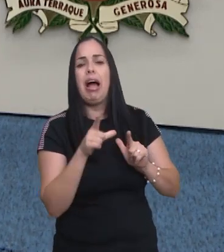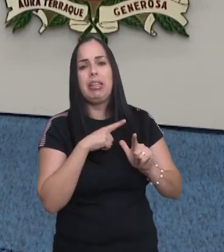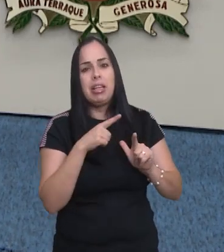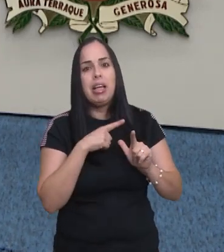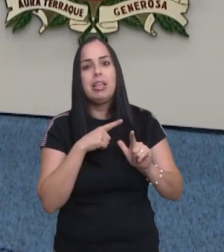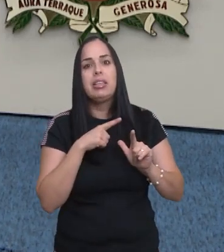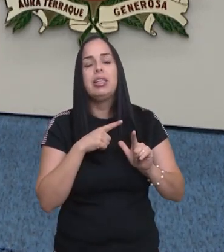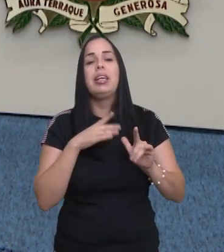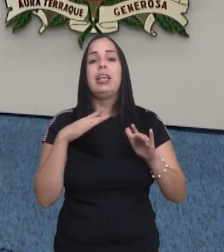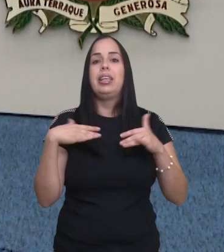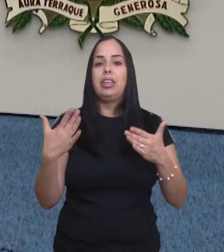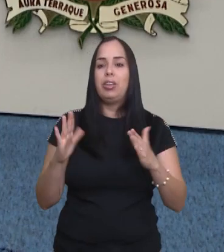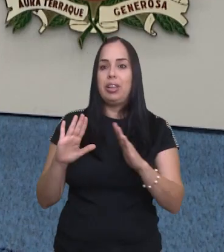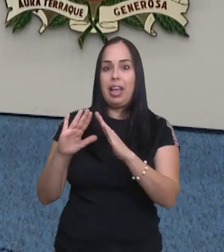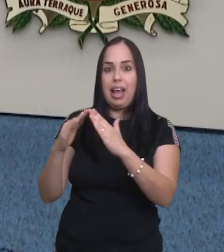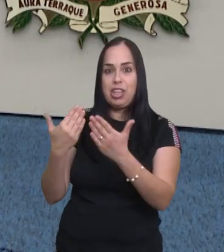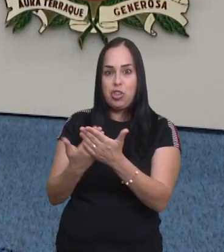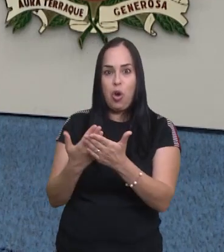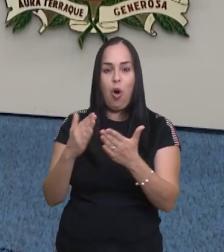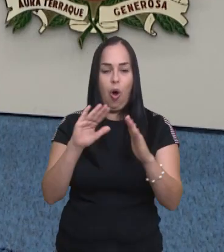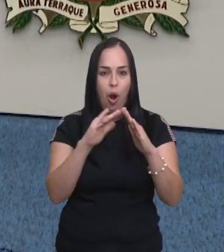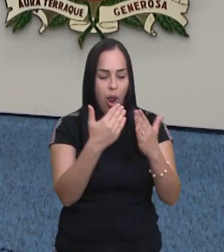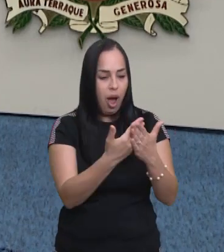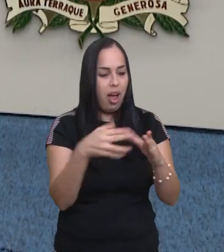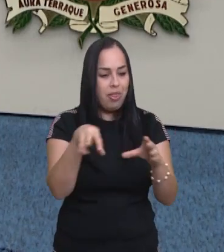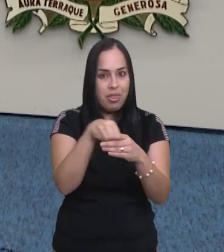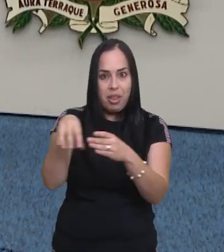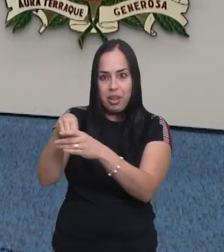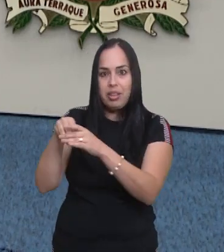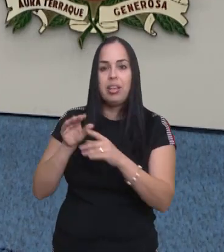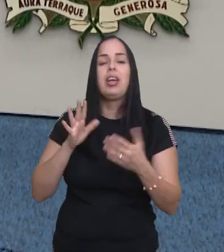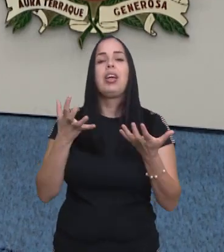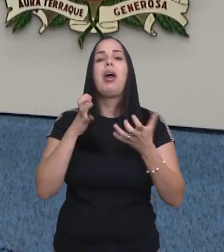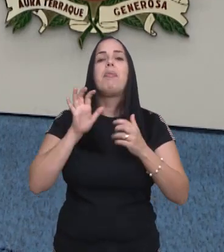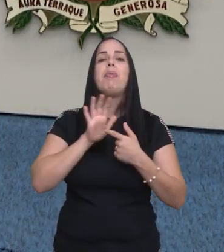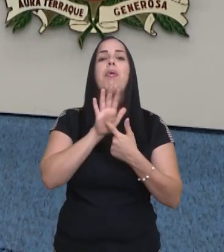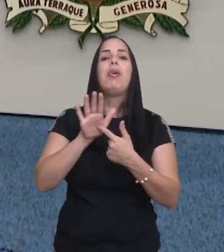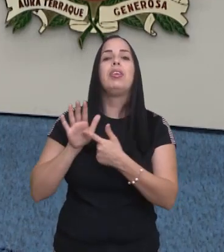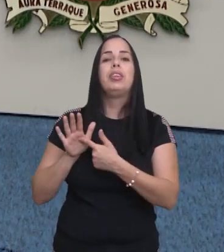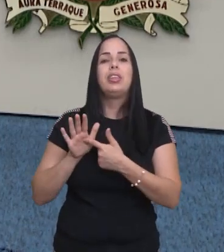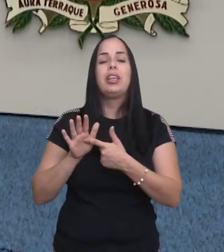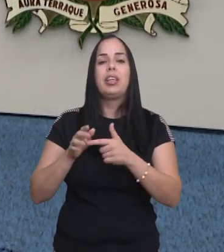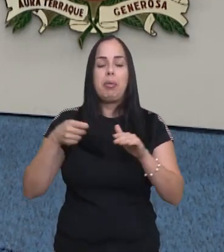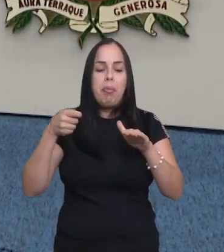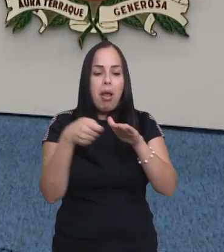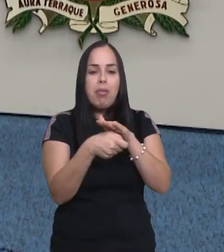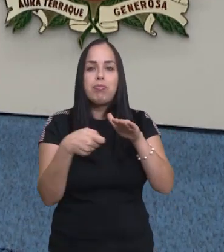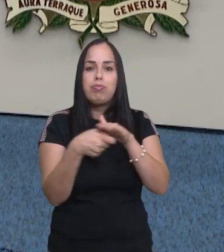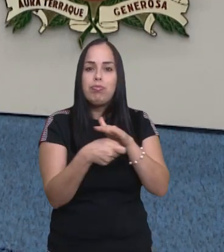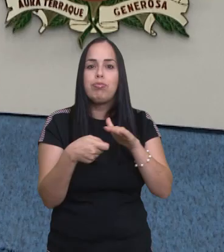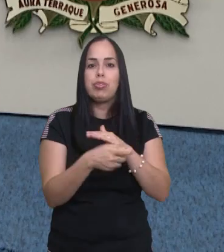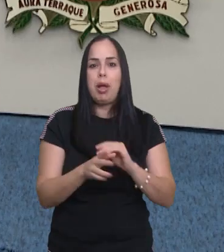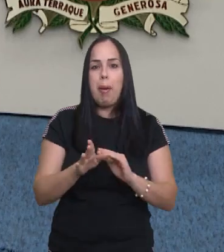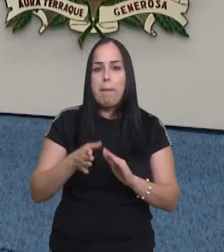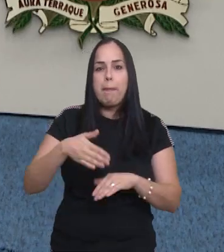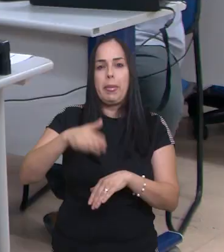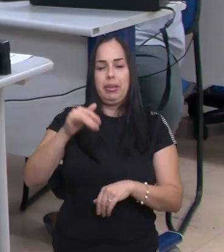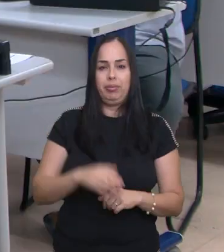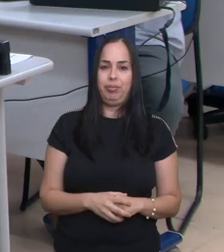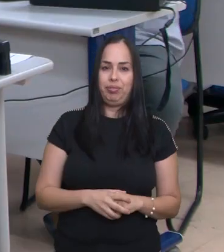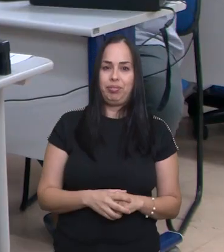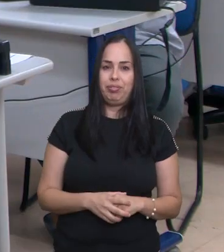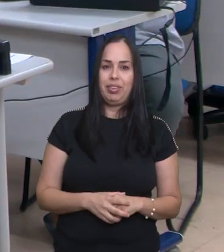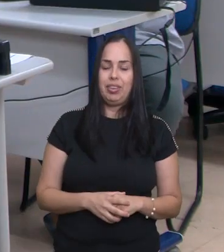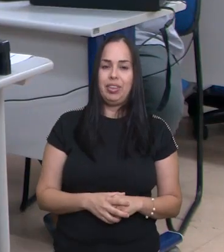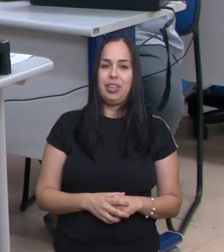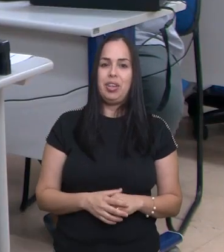isso que, através das escolas, a gente quer mostrar que é necessário investir mais nesse sentido. E